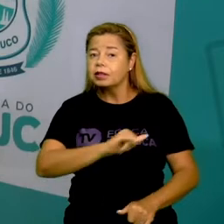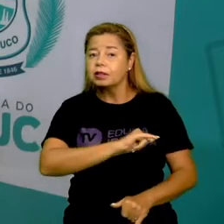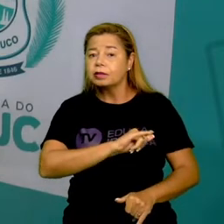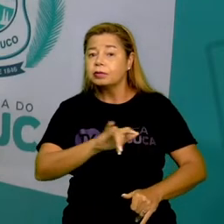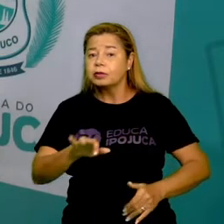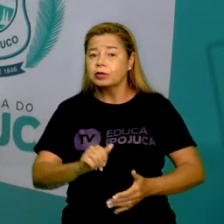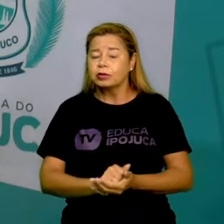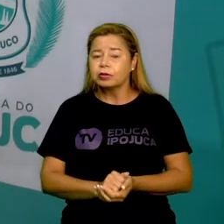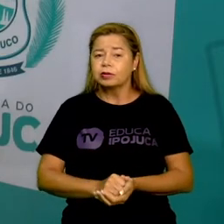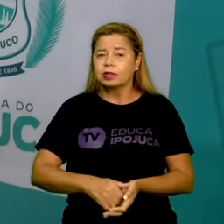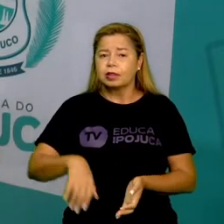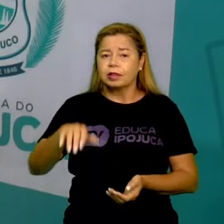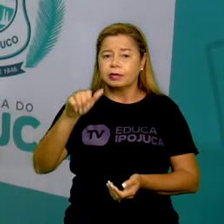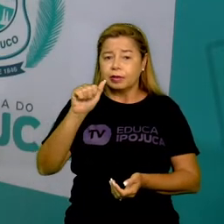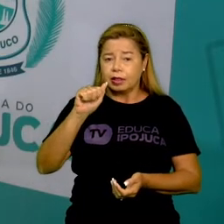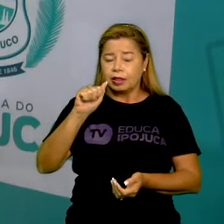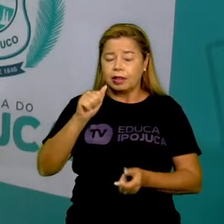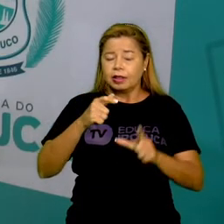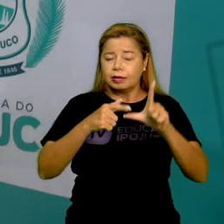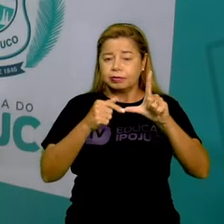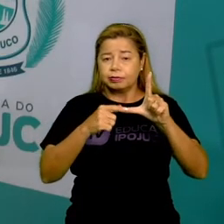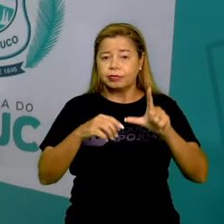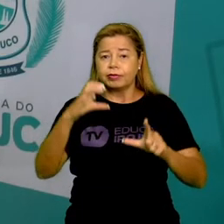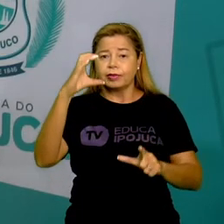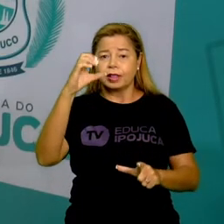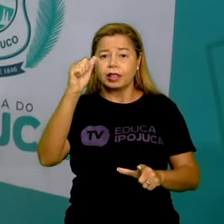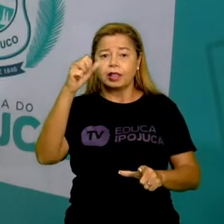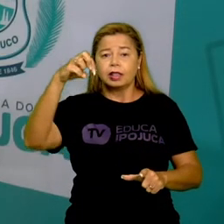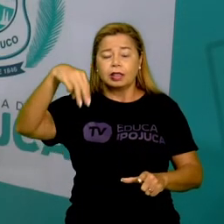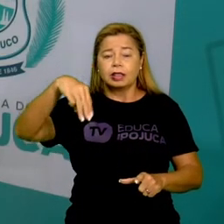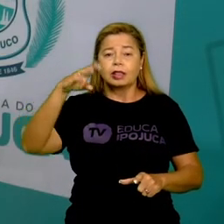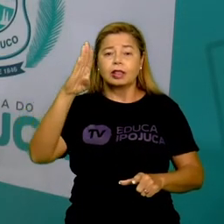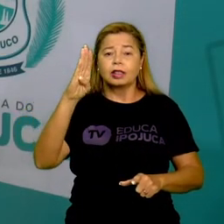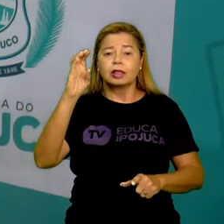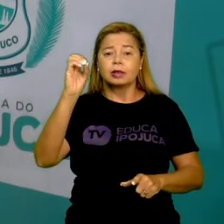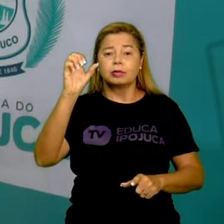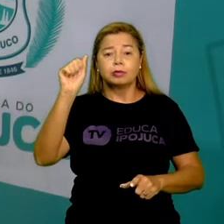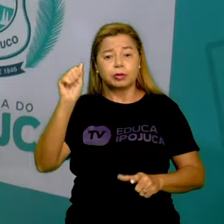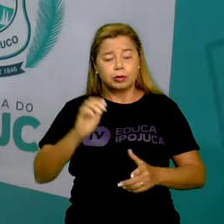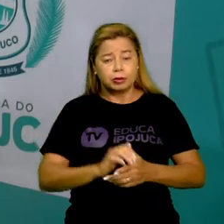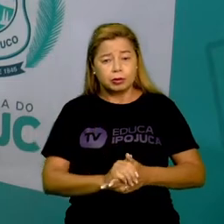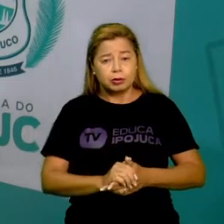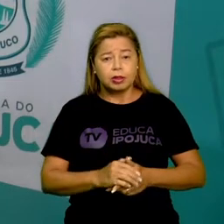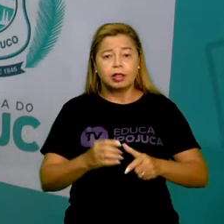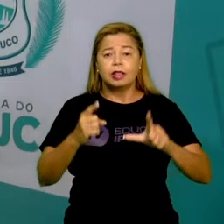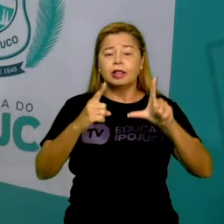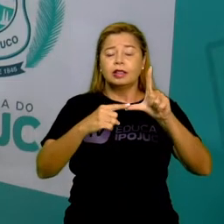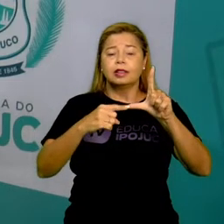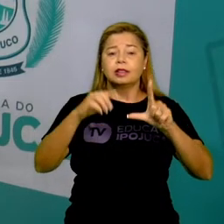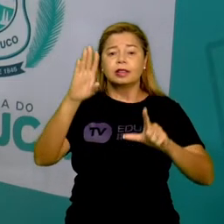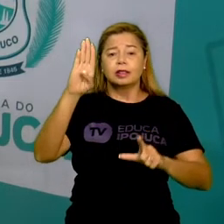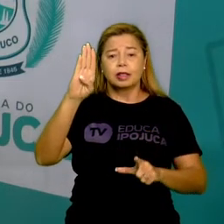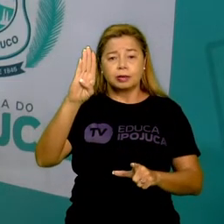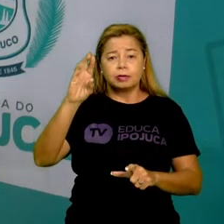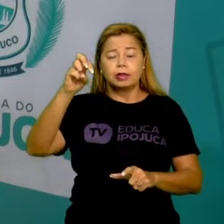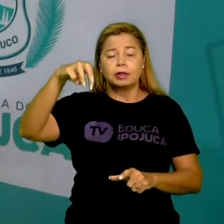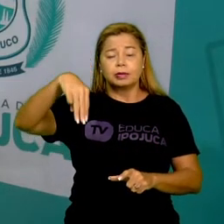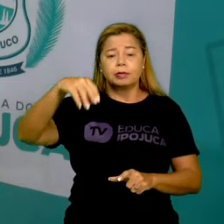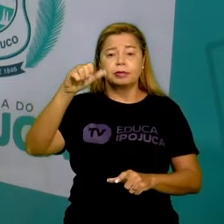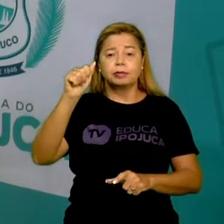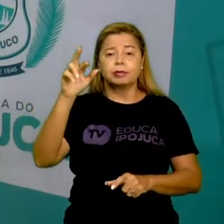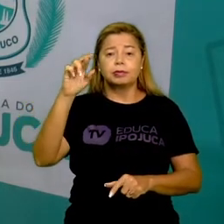Letra A, Camboa? Letra B, Maracaípe? Ou letra C, Cúpe?